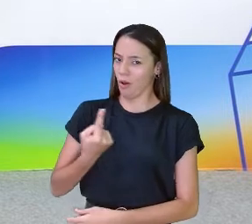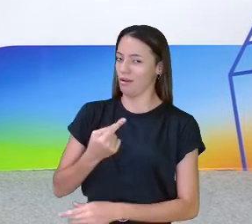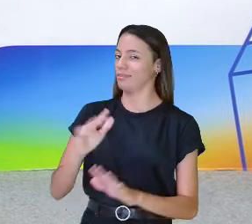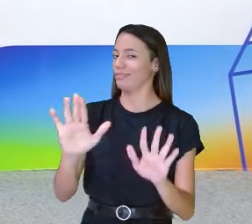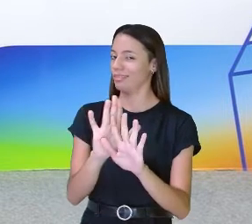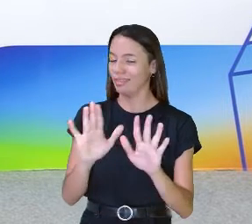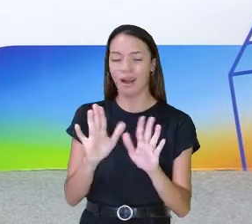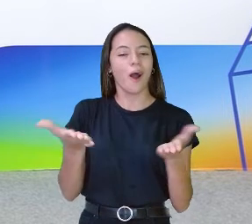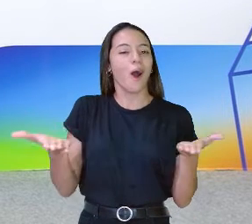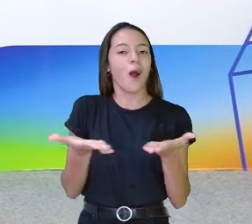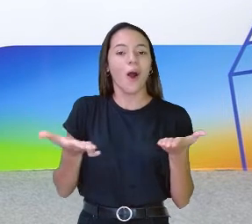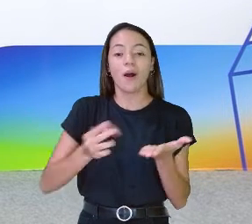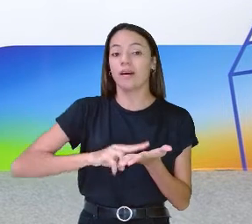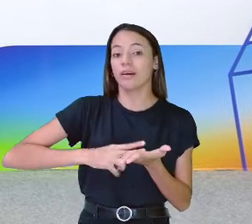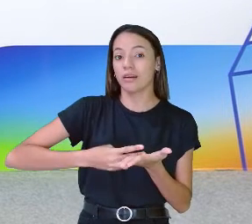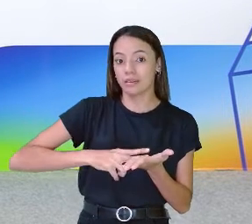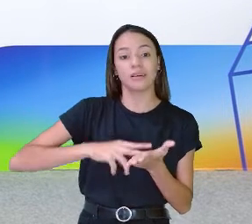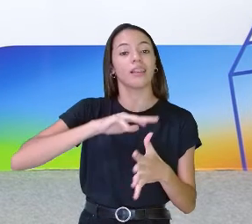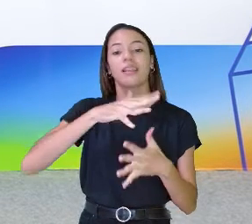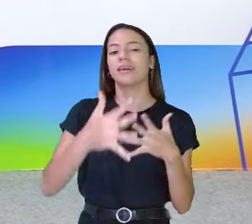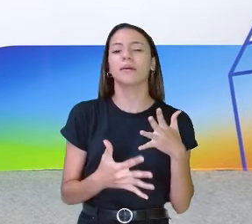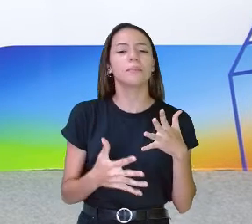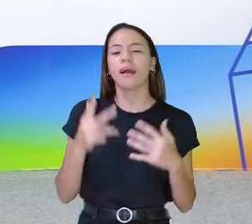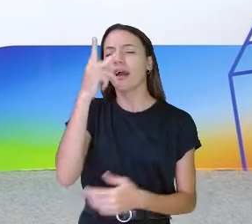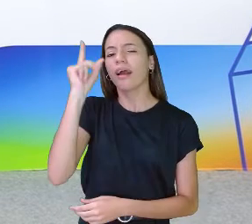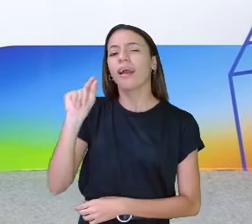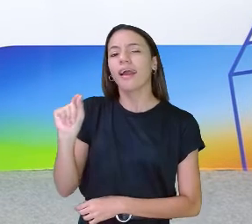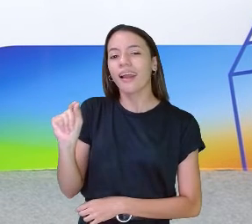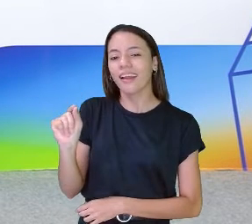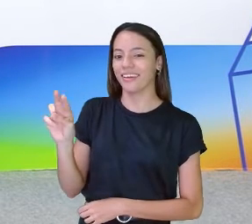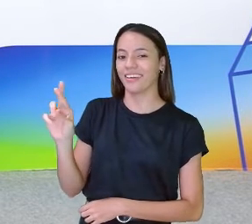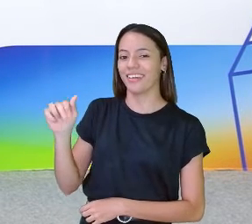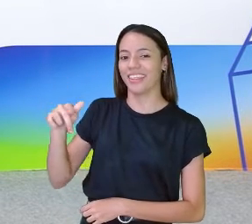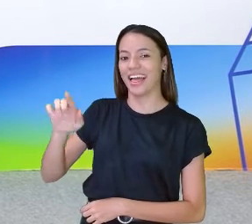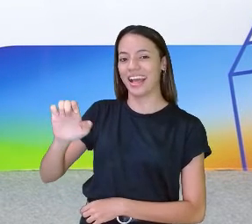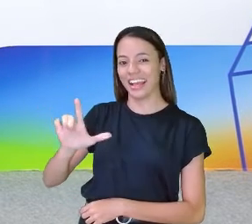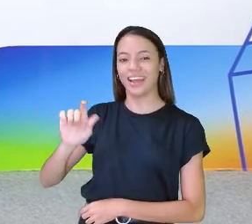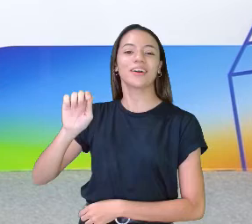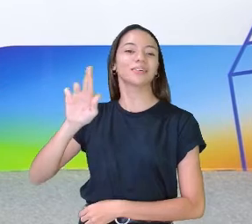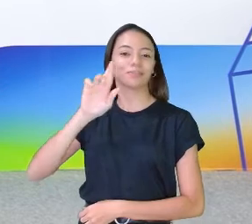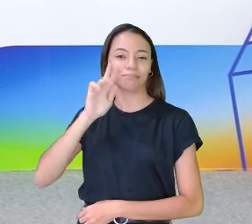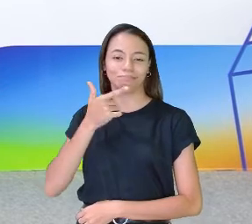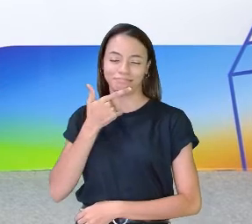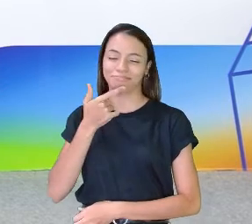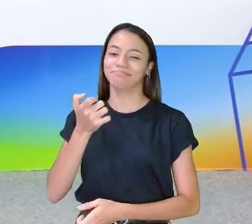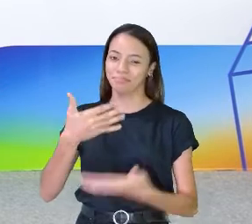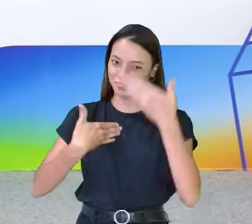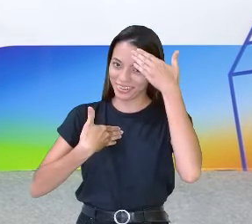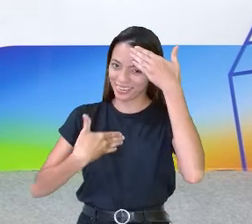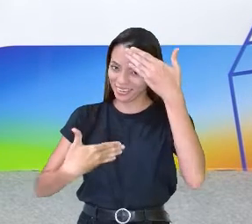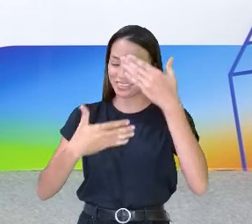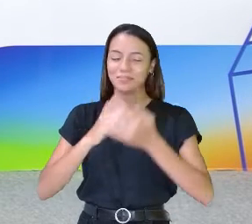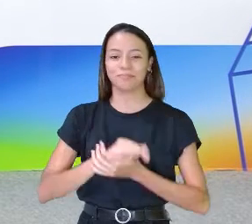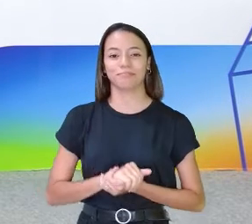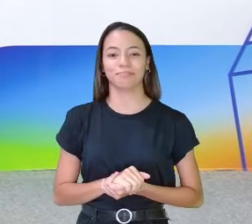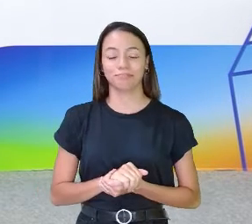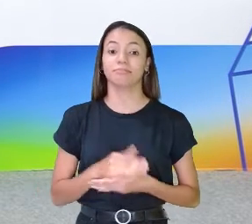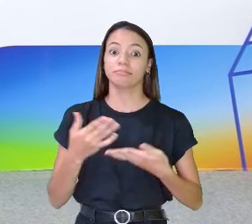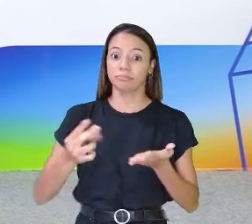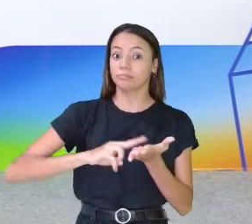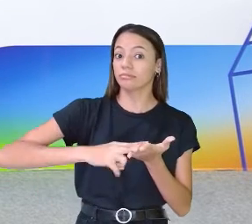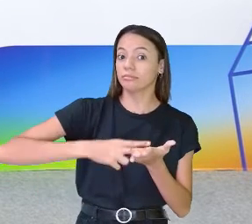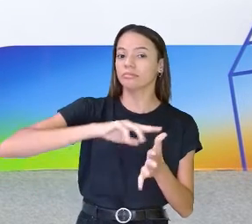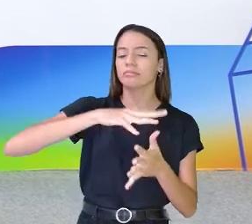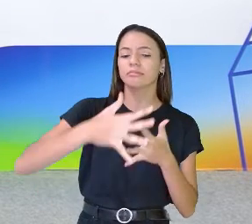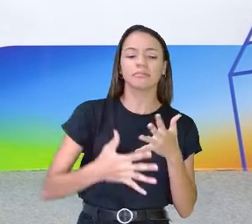E hoje, quem fará a nossa tradução para Libras é Raquel. Olá, Raquel, muito obrigada. E como vocês sabem, a tradução para